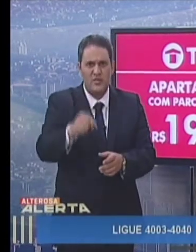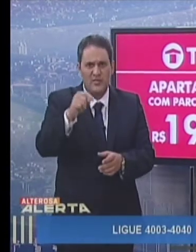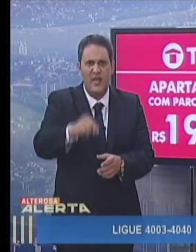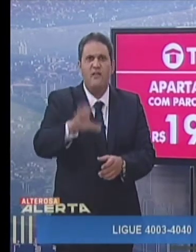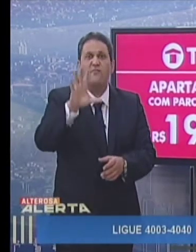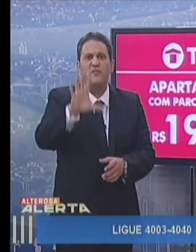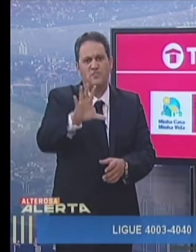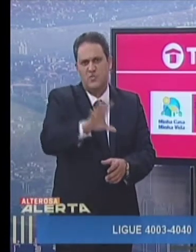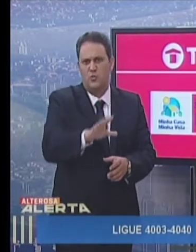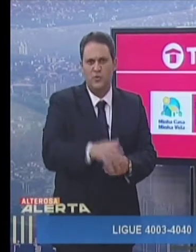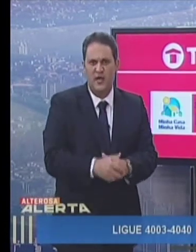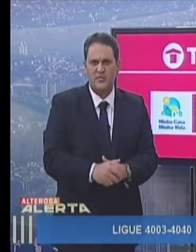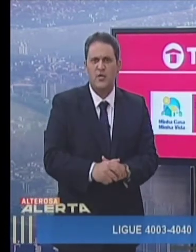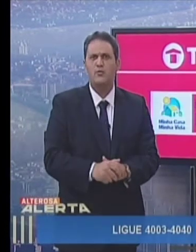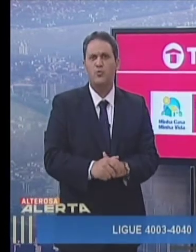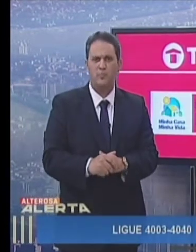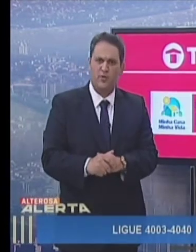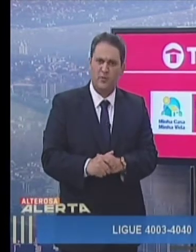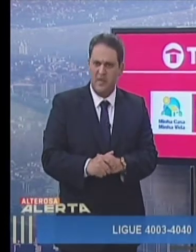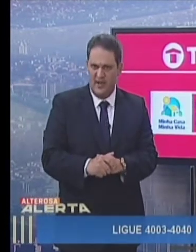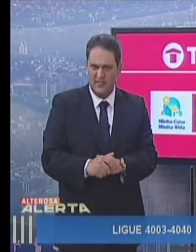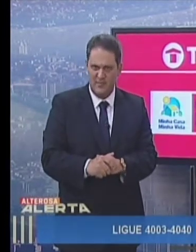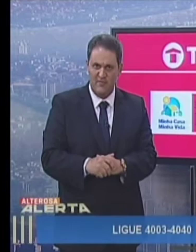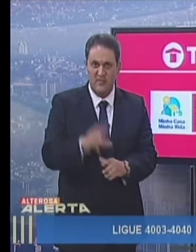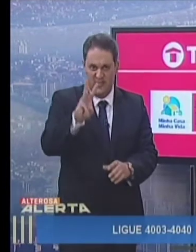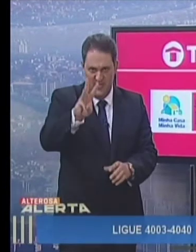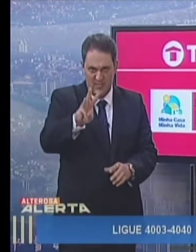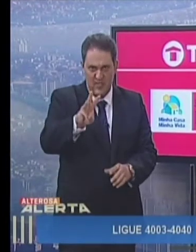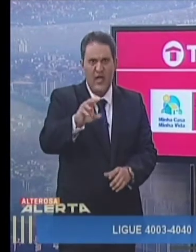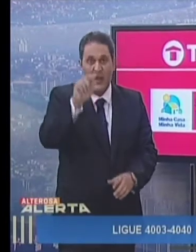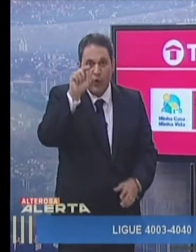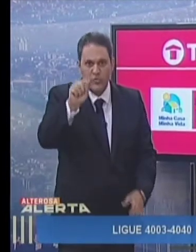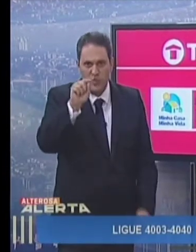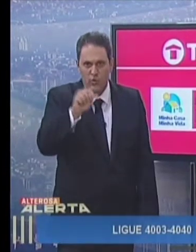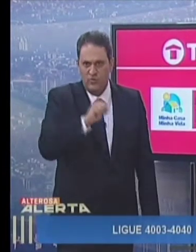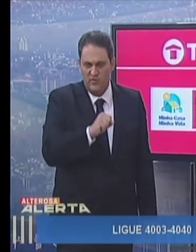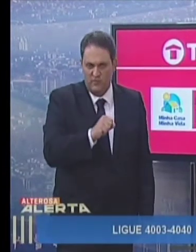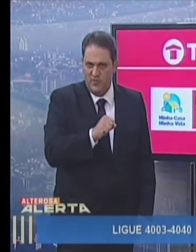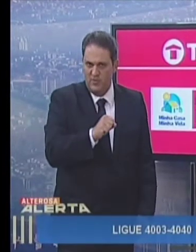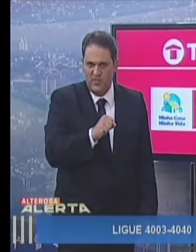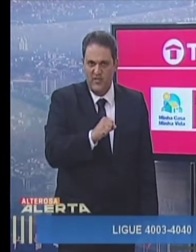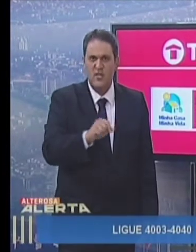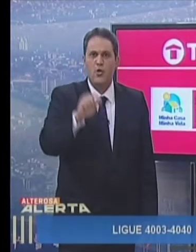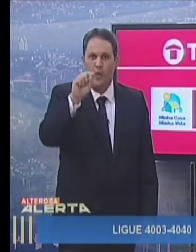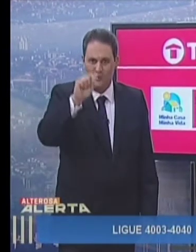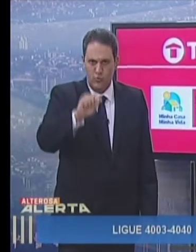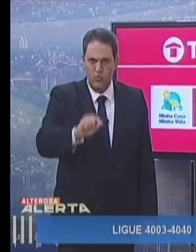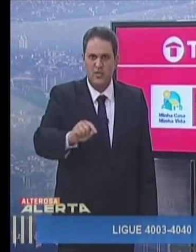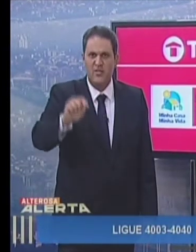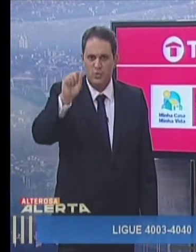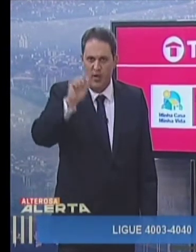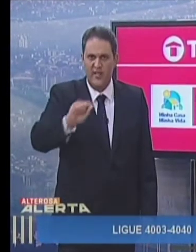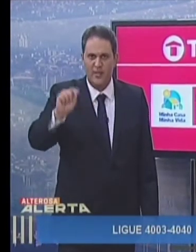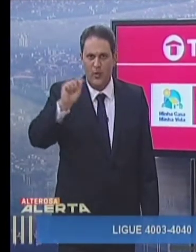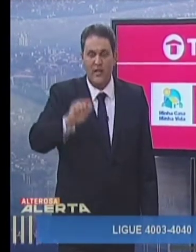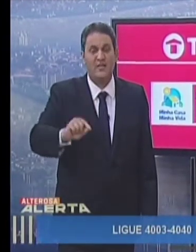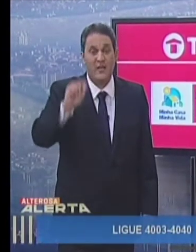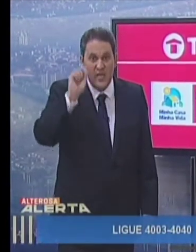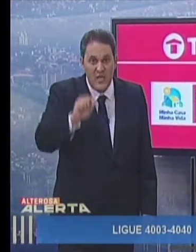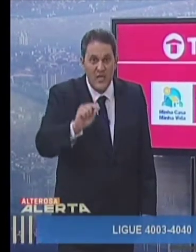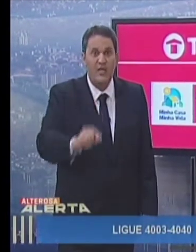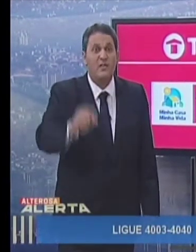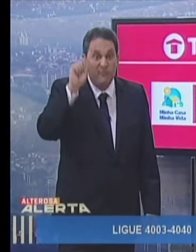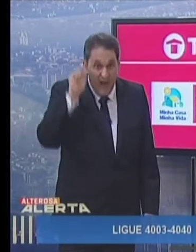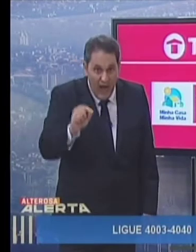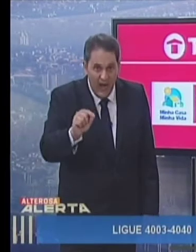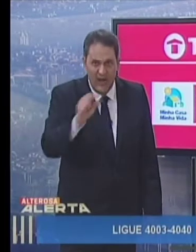subsídio de até 25 mil reais do programa Minha Casa Minha Vida 3. anote agora o telefone Minha Gerais 4003 4040